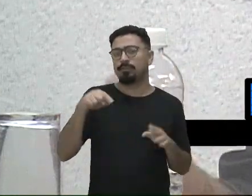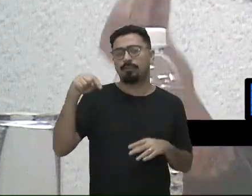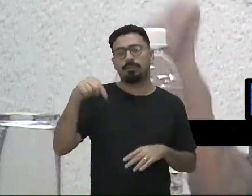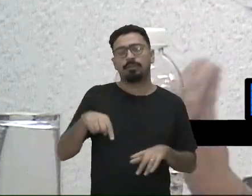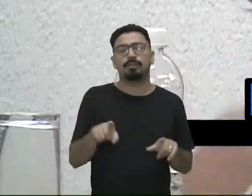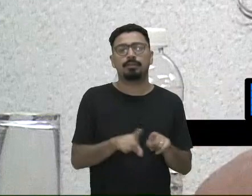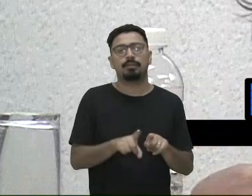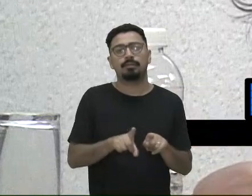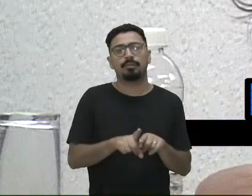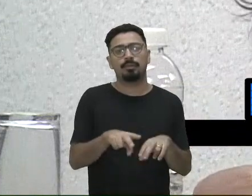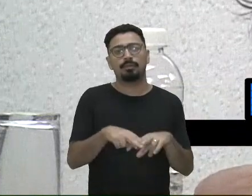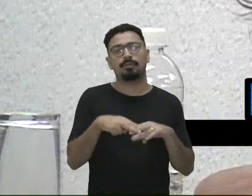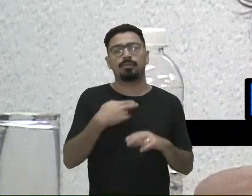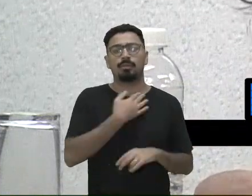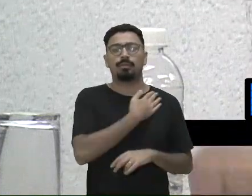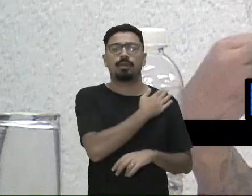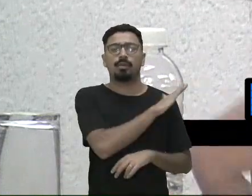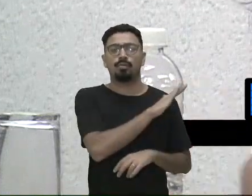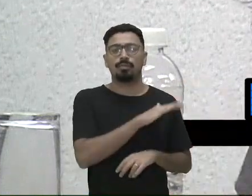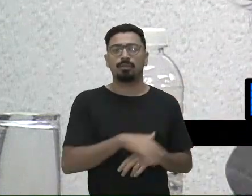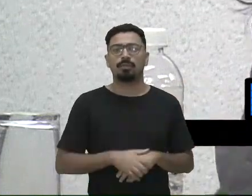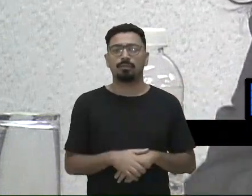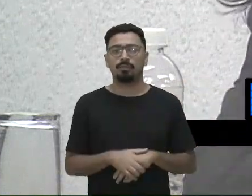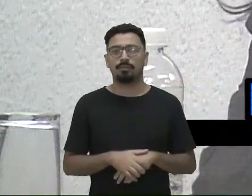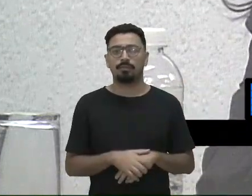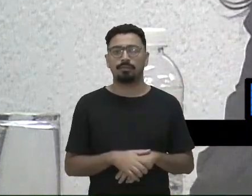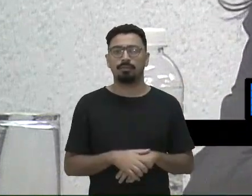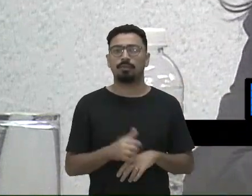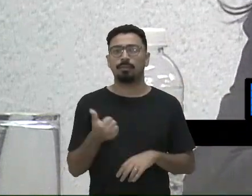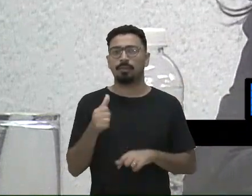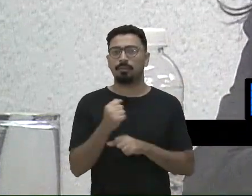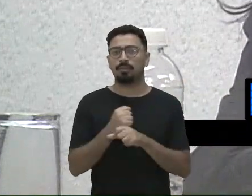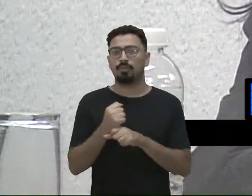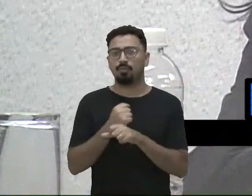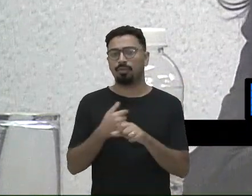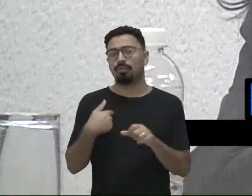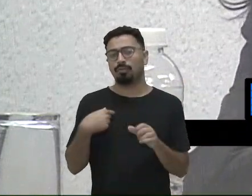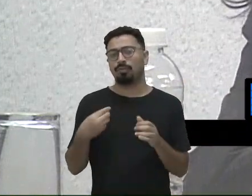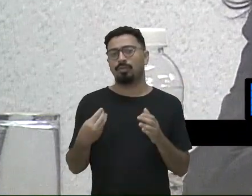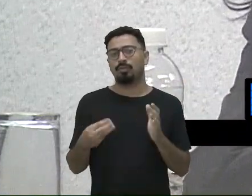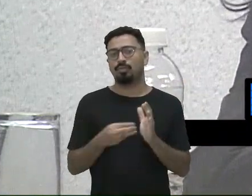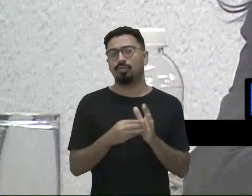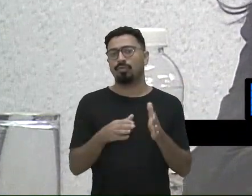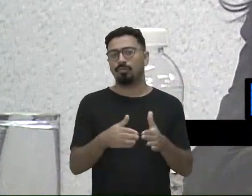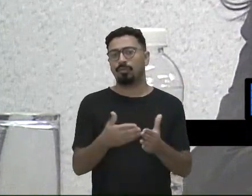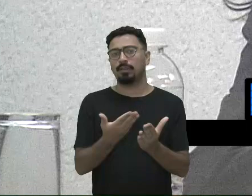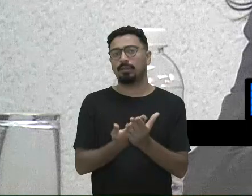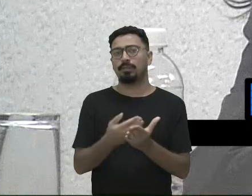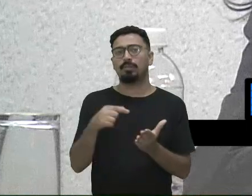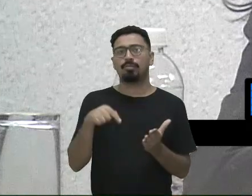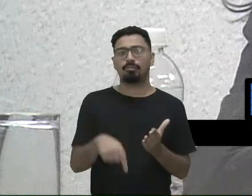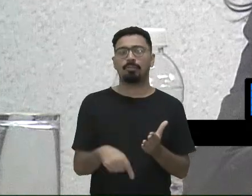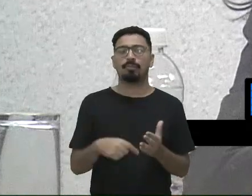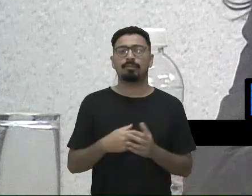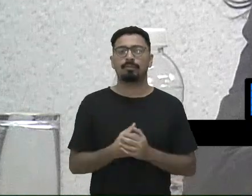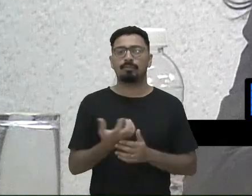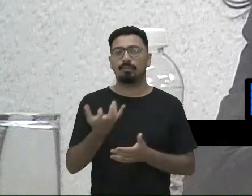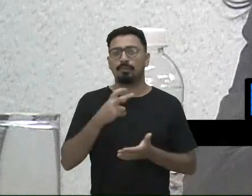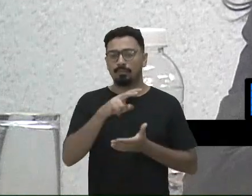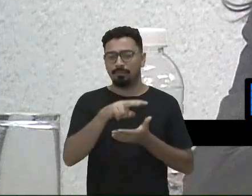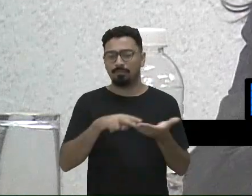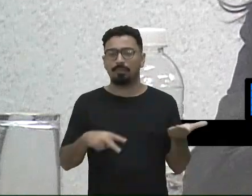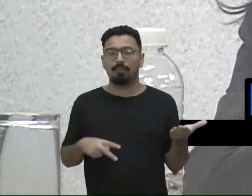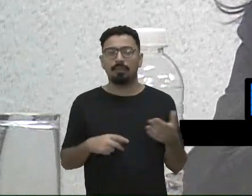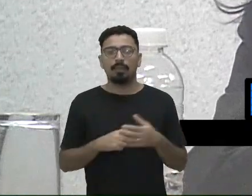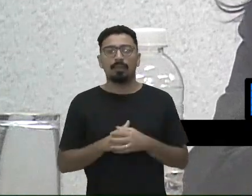casa por puro preconceito. No meu primeiro ano de mandato, eu coloquei um requerimento nessa casa e eu quero ler aqui para